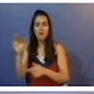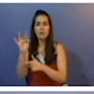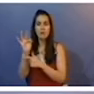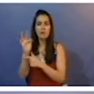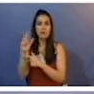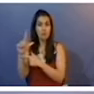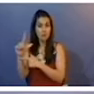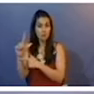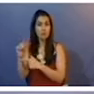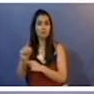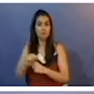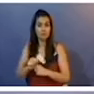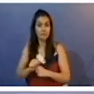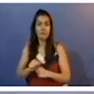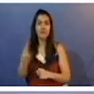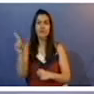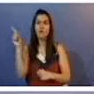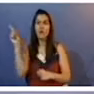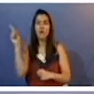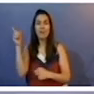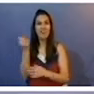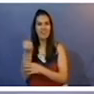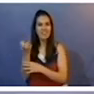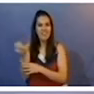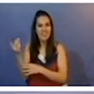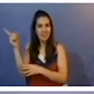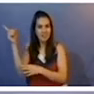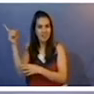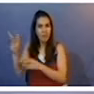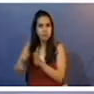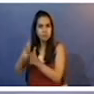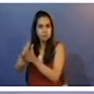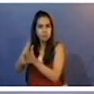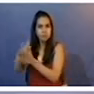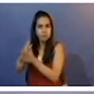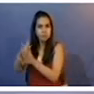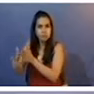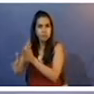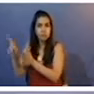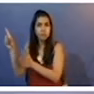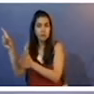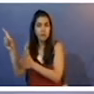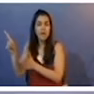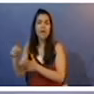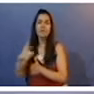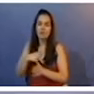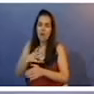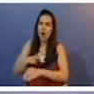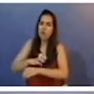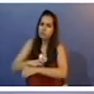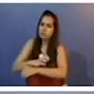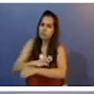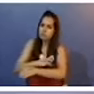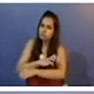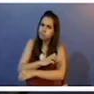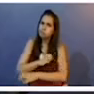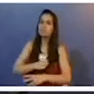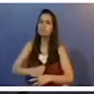todo danificado pela ação da ferrugem, né, que é a oxidação do material que ele é formado.